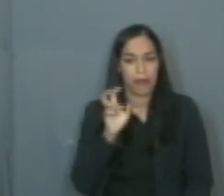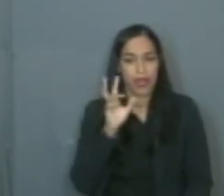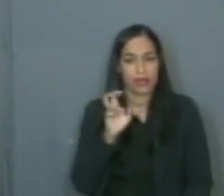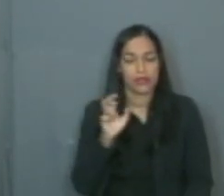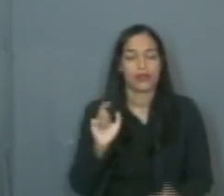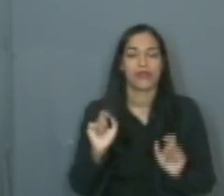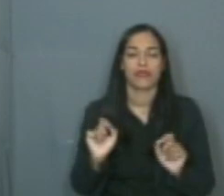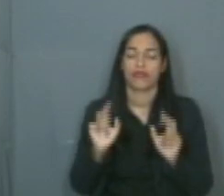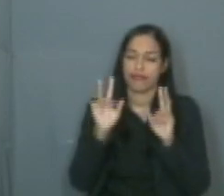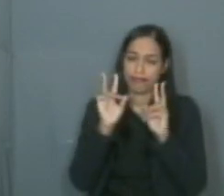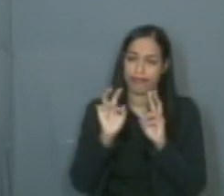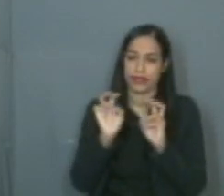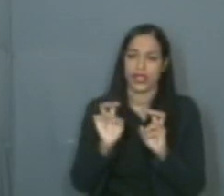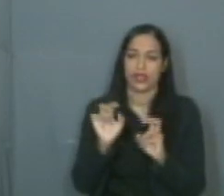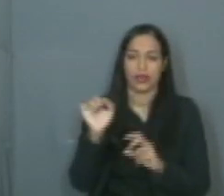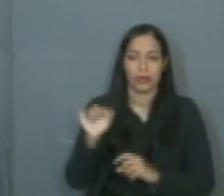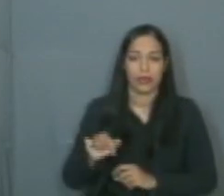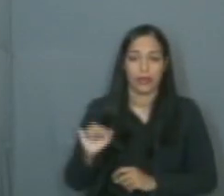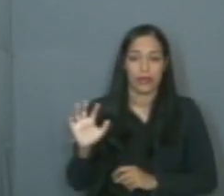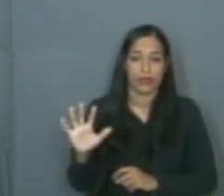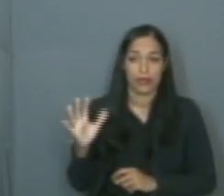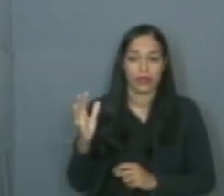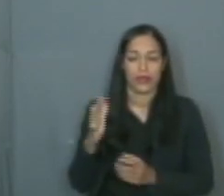que tem acontecido nessa casa